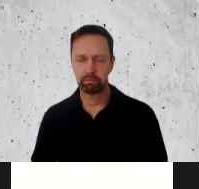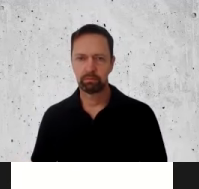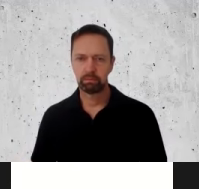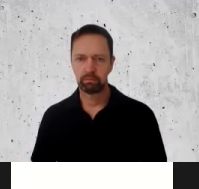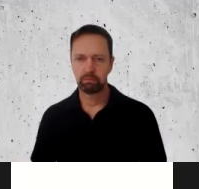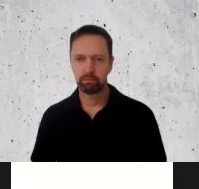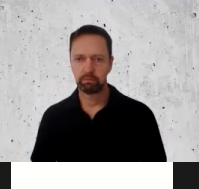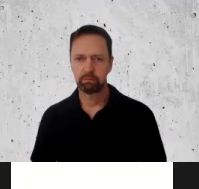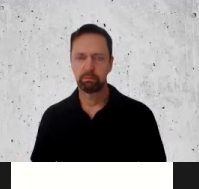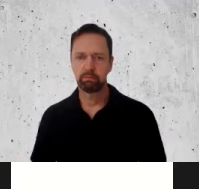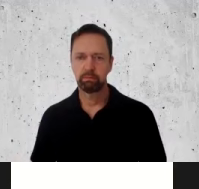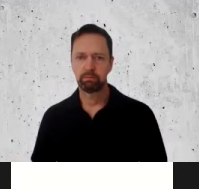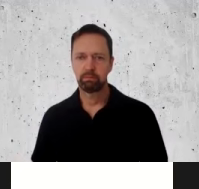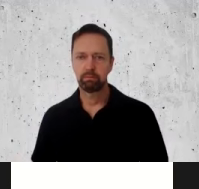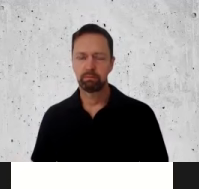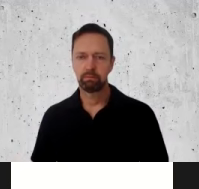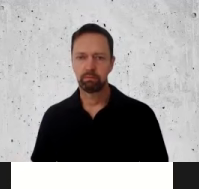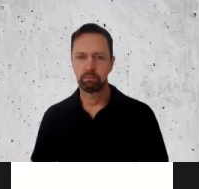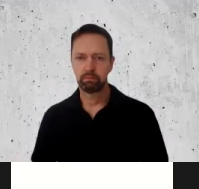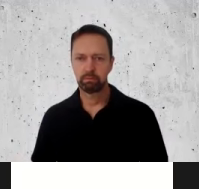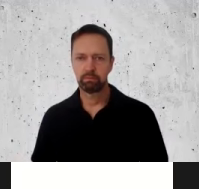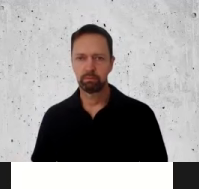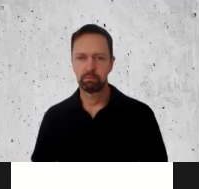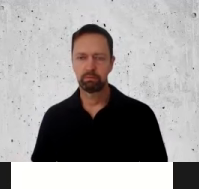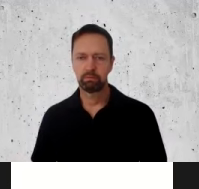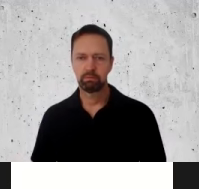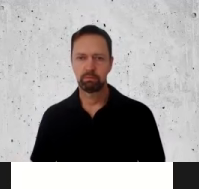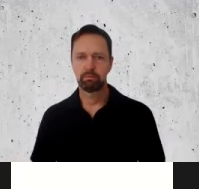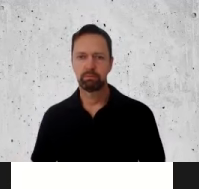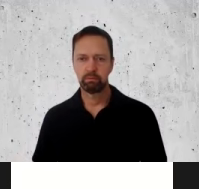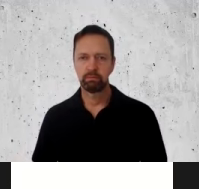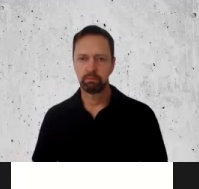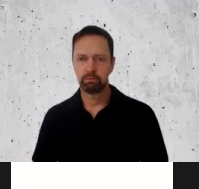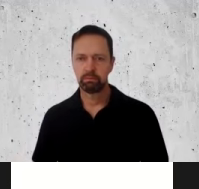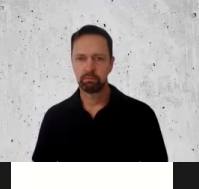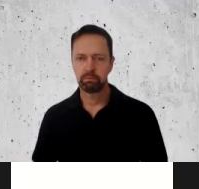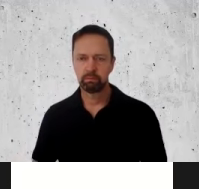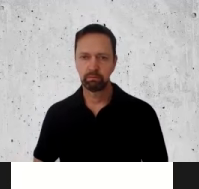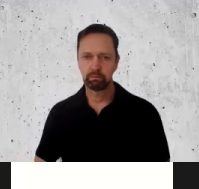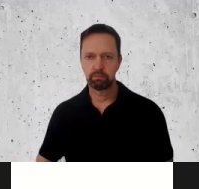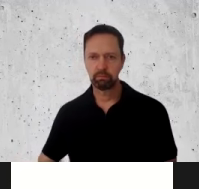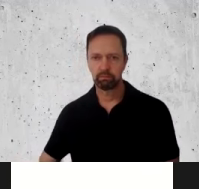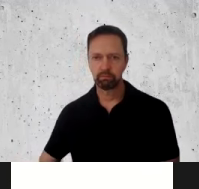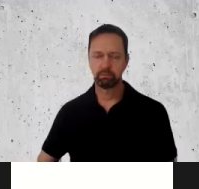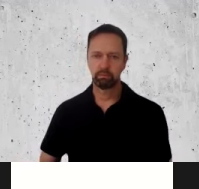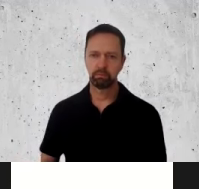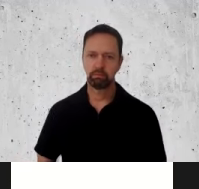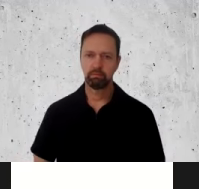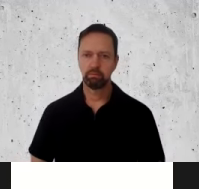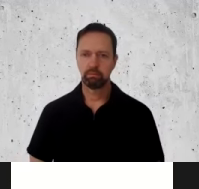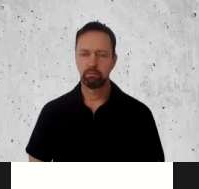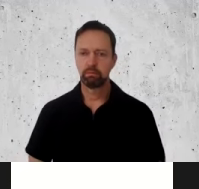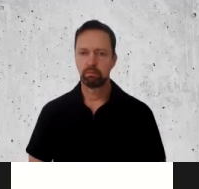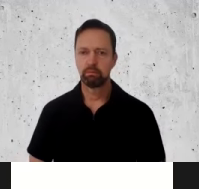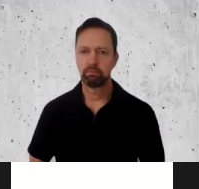da concordata extrajudicial, vai entender que esse judiciário foi eficiente? Então, essas são as minhas considerações de um ponto de vista mais crítico,